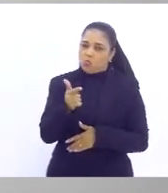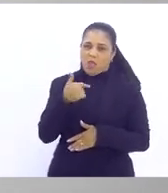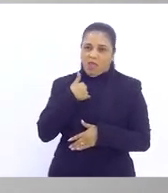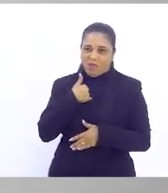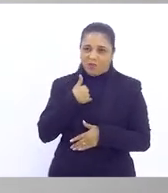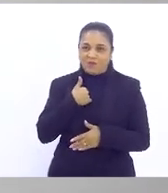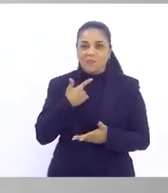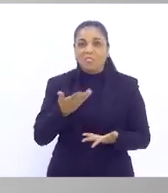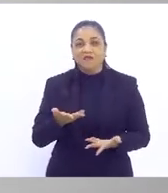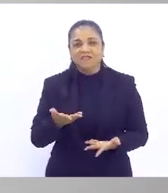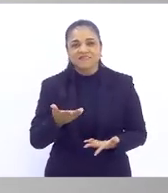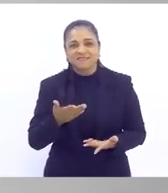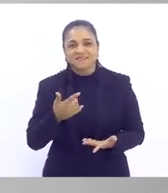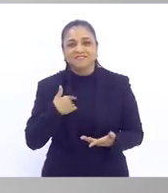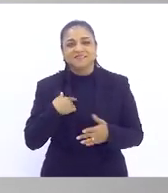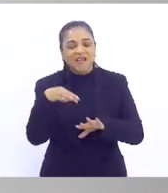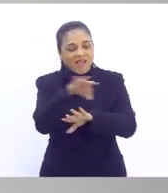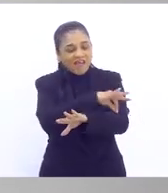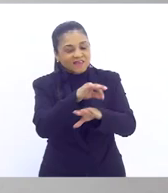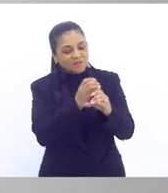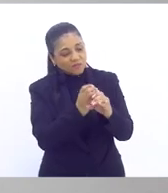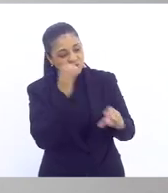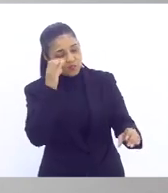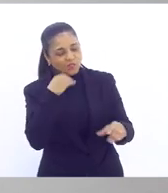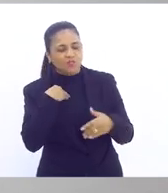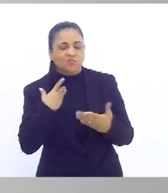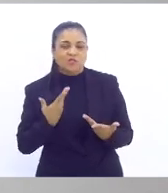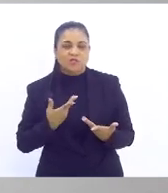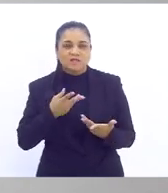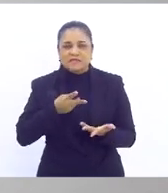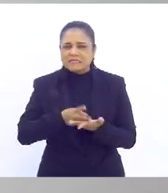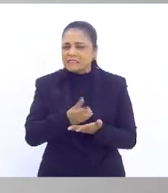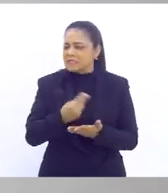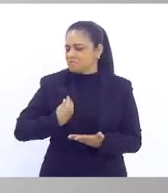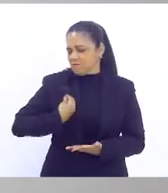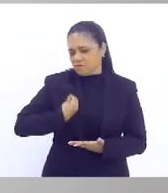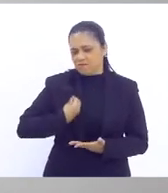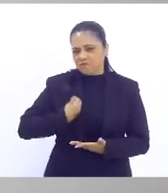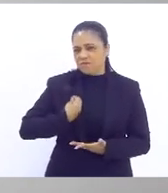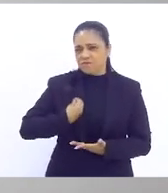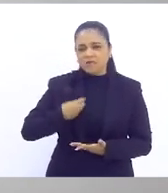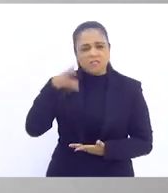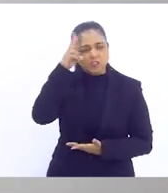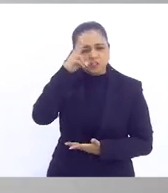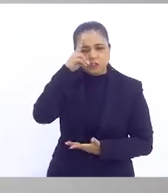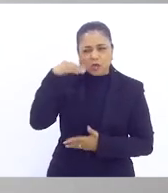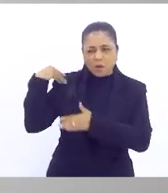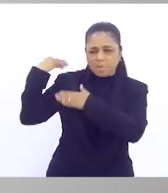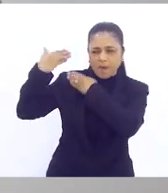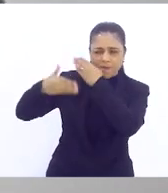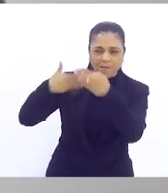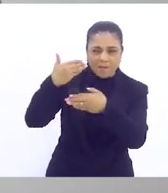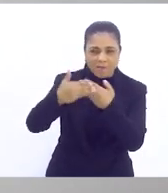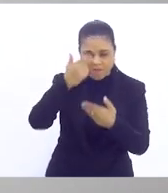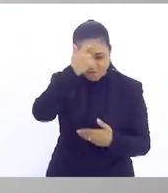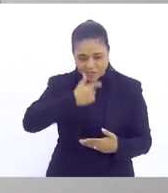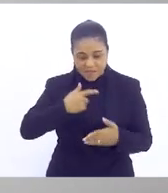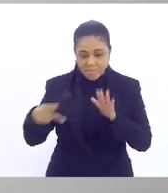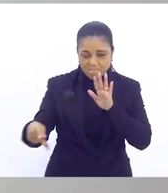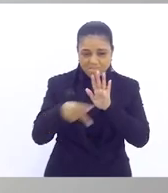bom arquiteto faz parte da minha vida minha história e eu sou